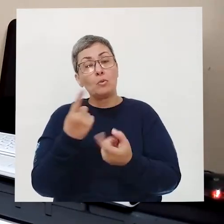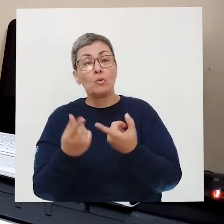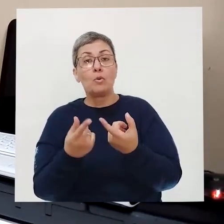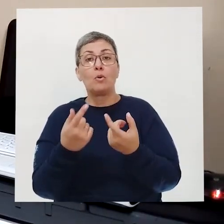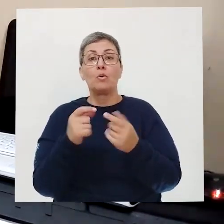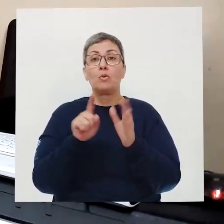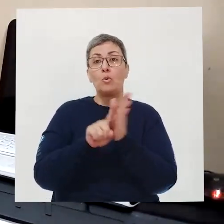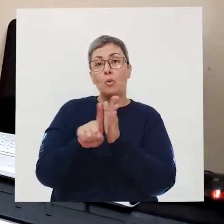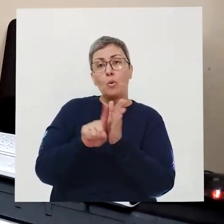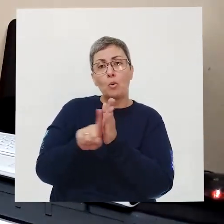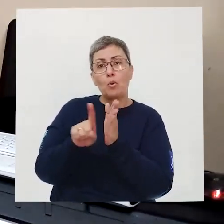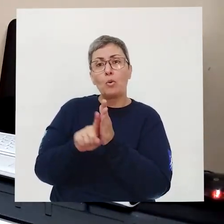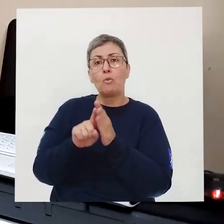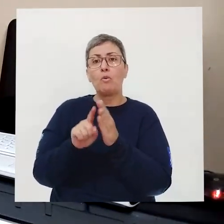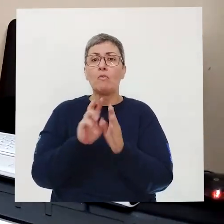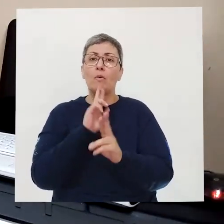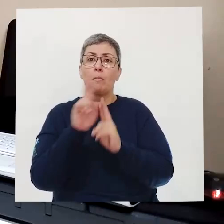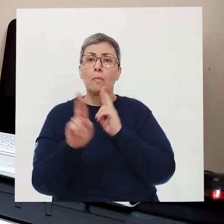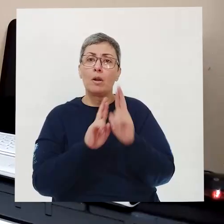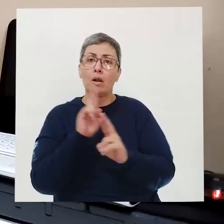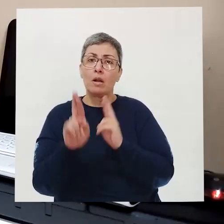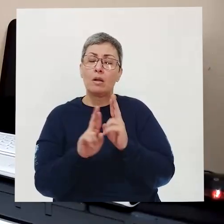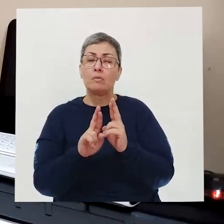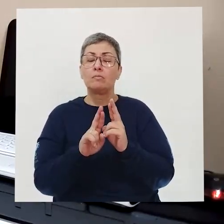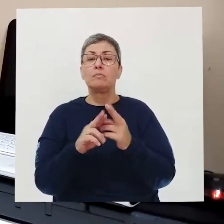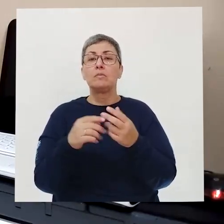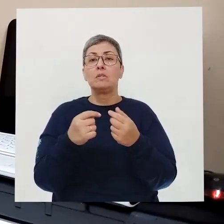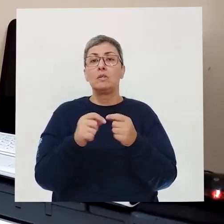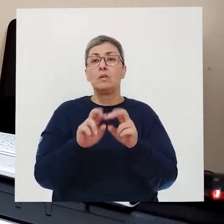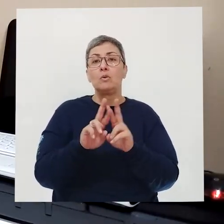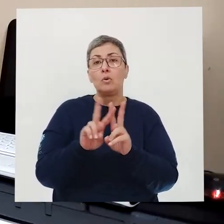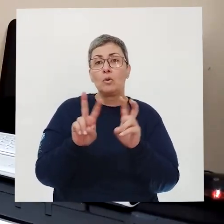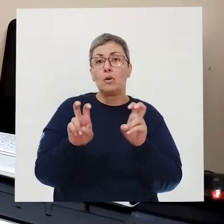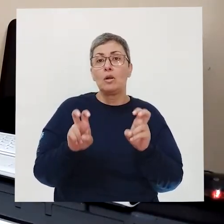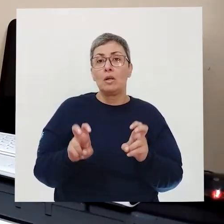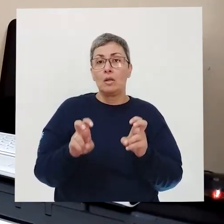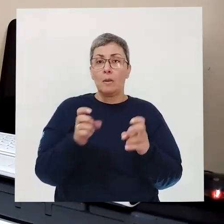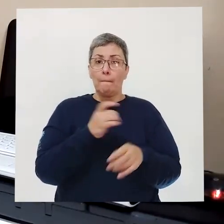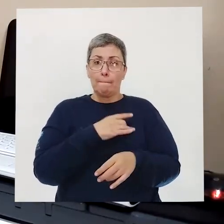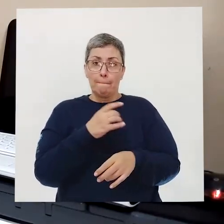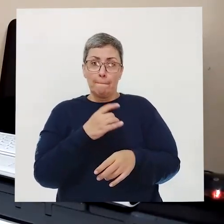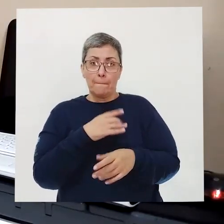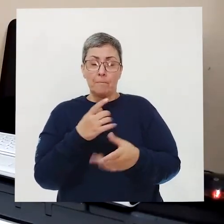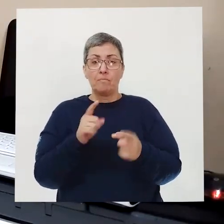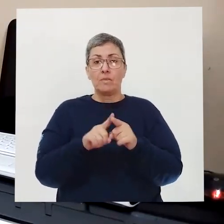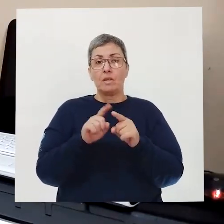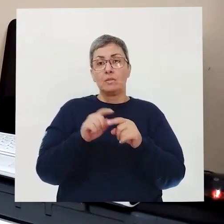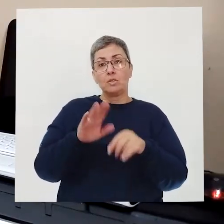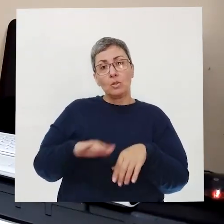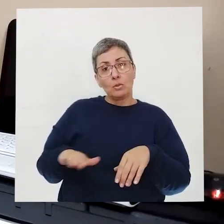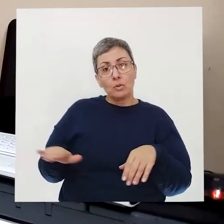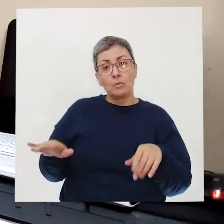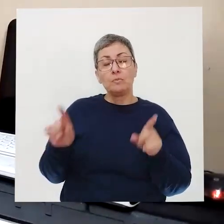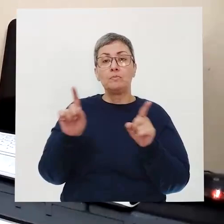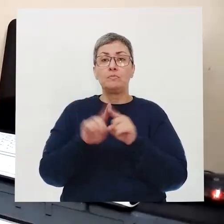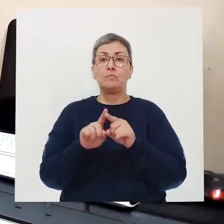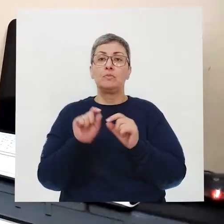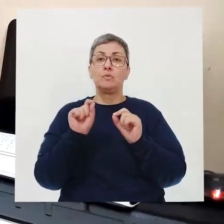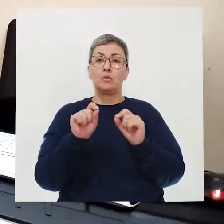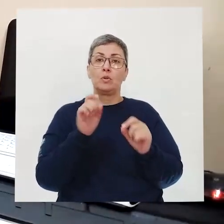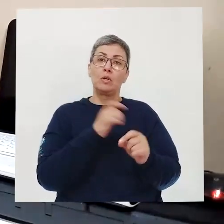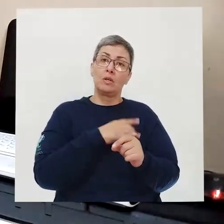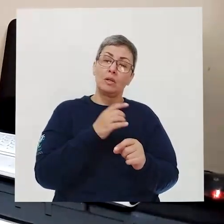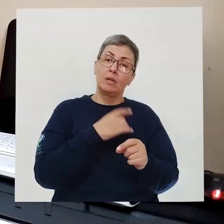algumas questões. Você vai responder algumas questões sobre os seus medos, medos da infância